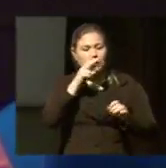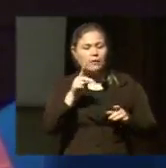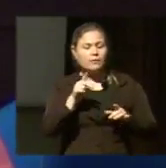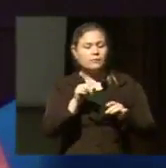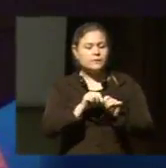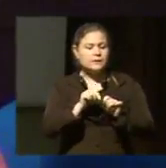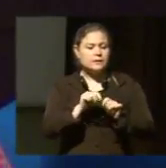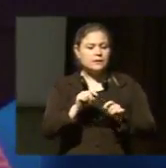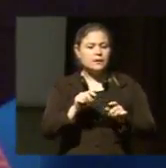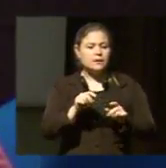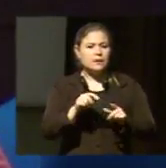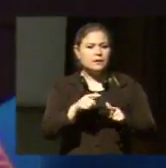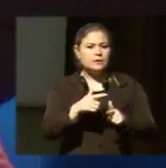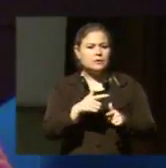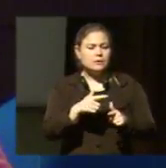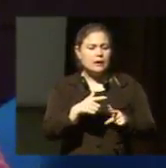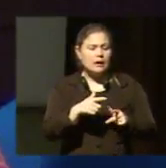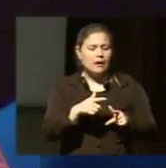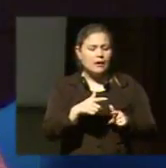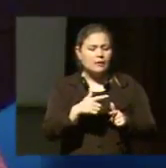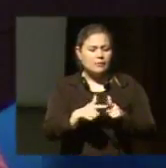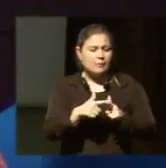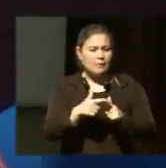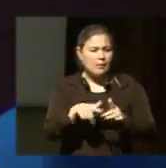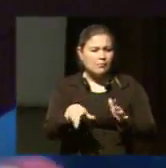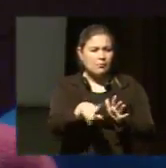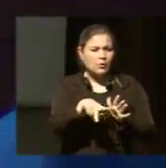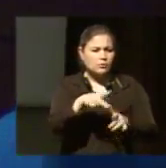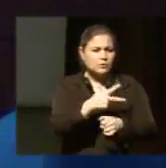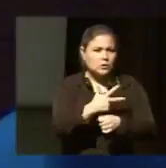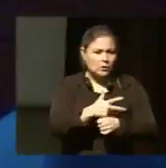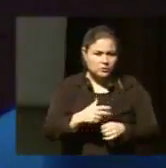e a exploração desses idosos lá na Alemanha?